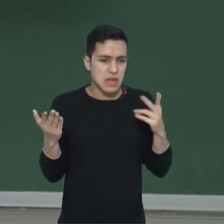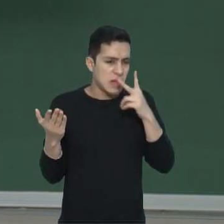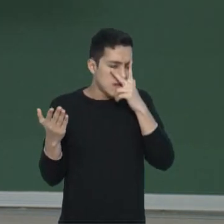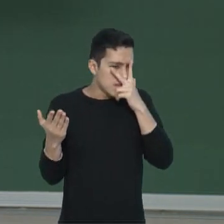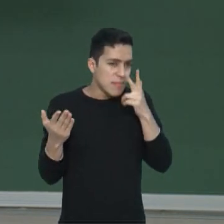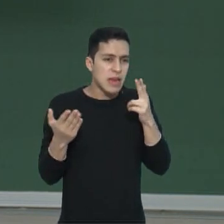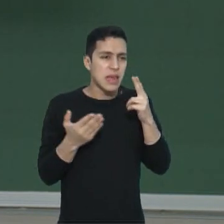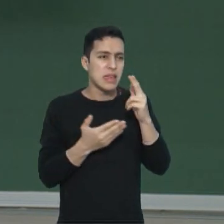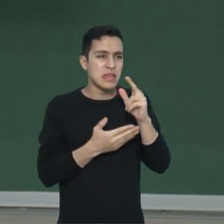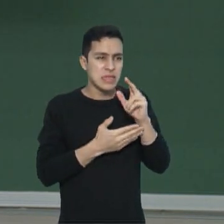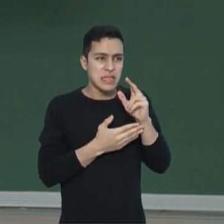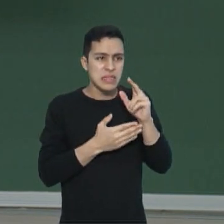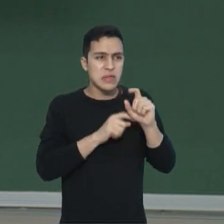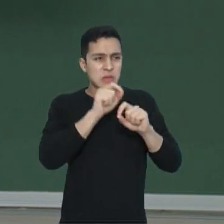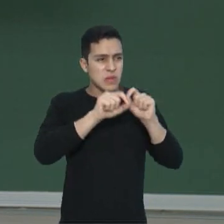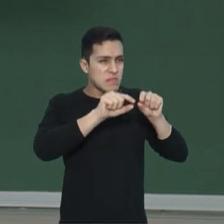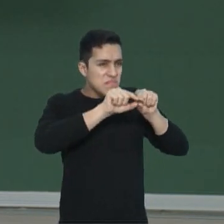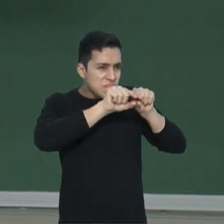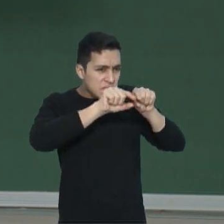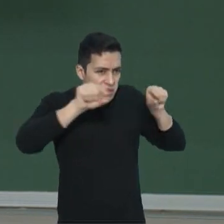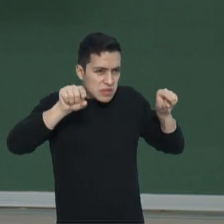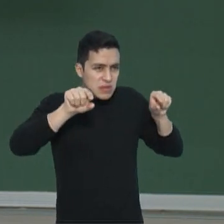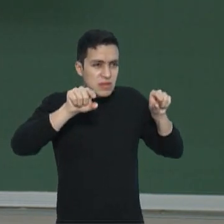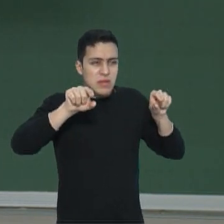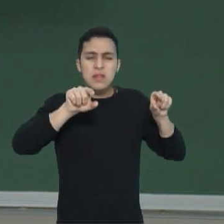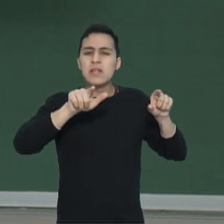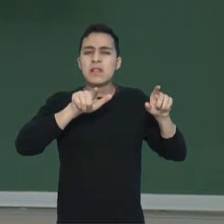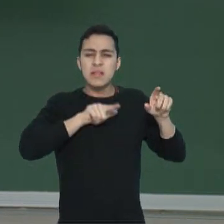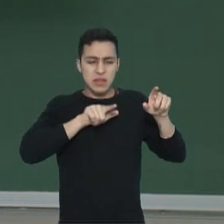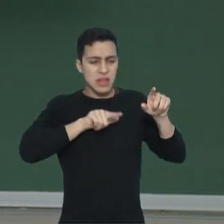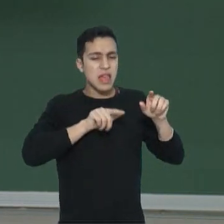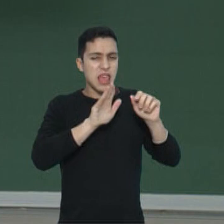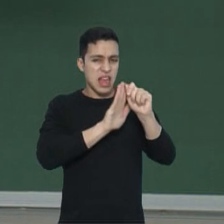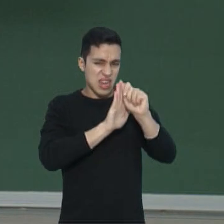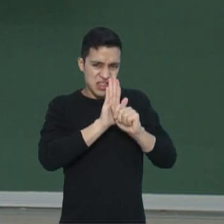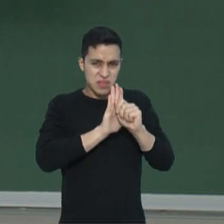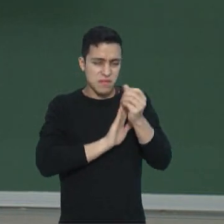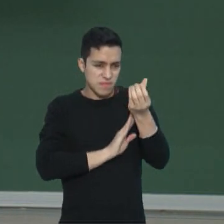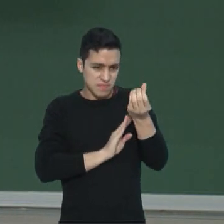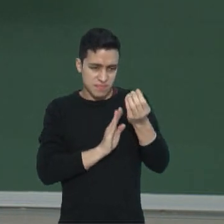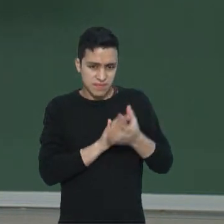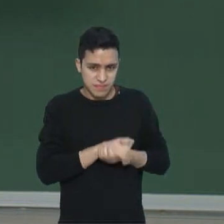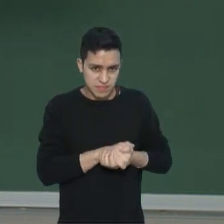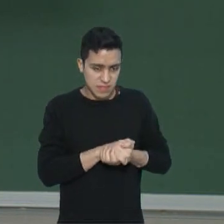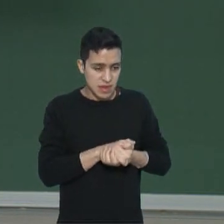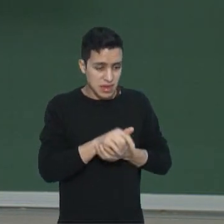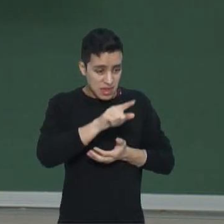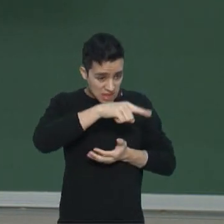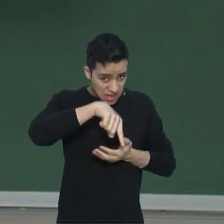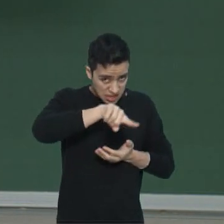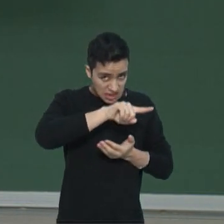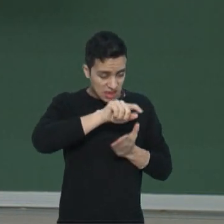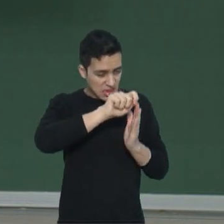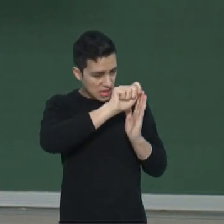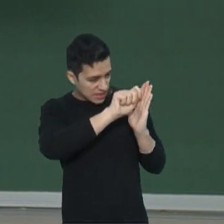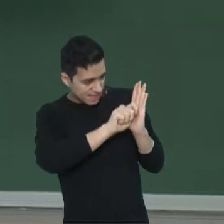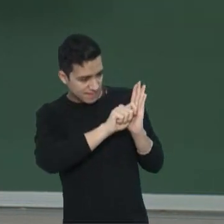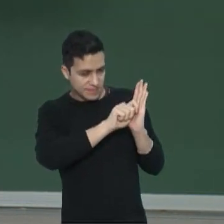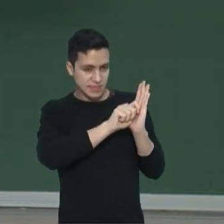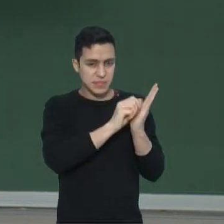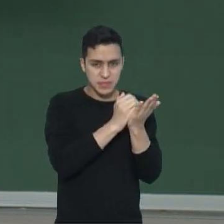incisos, na verdade eu falei a linha, mas incisos, e temos o artigo 6. Esse início de cada artigo, seja